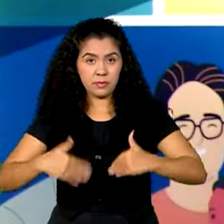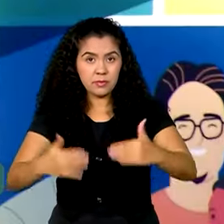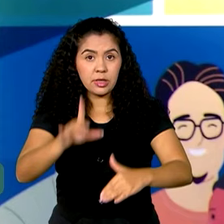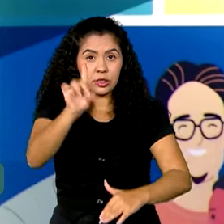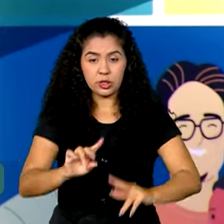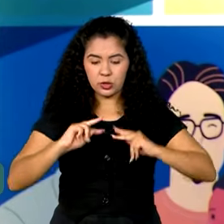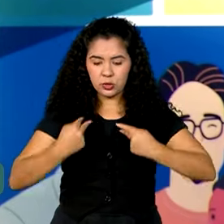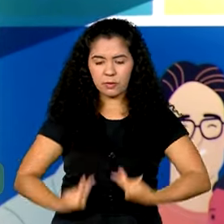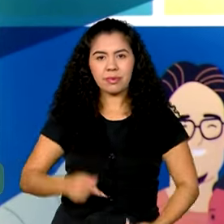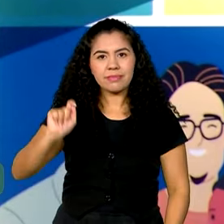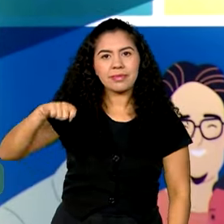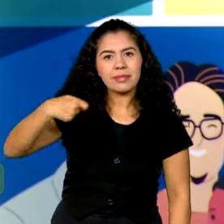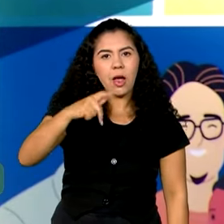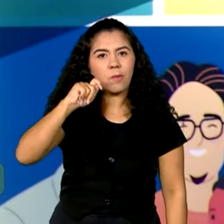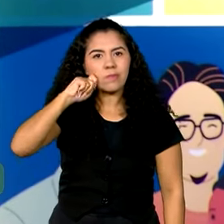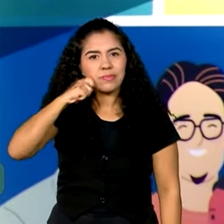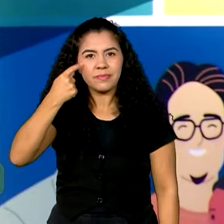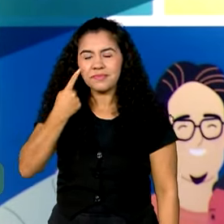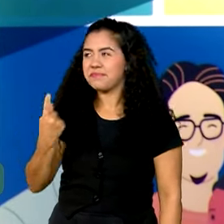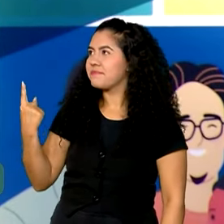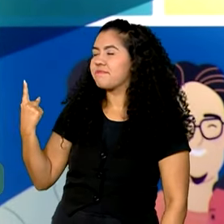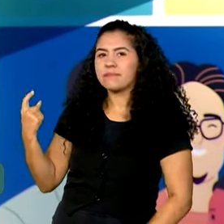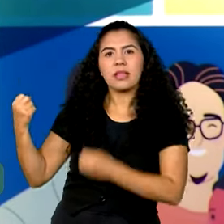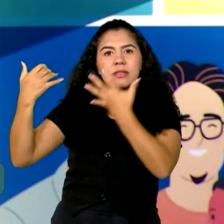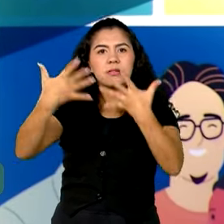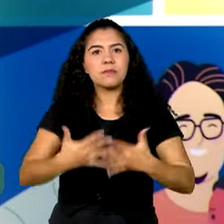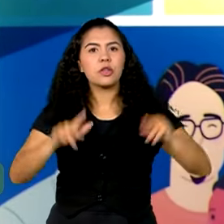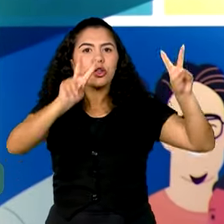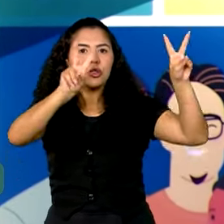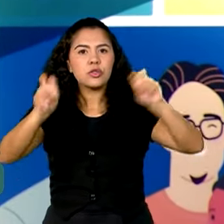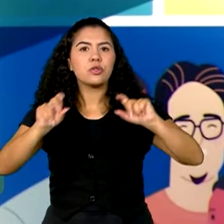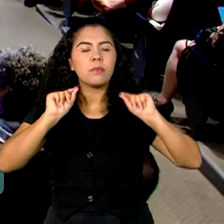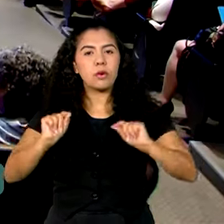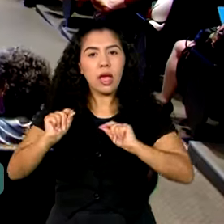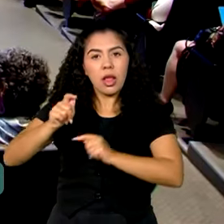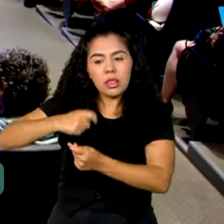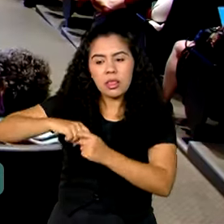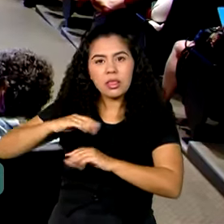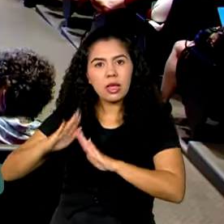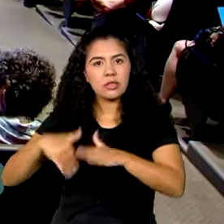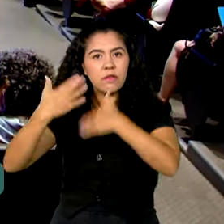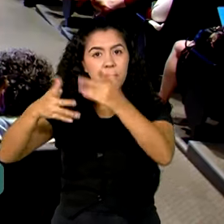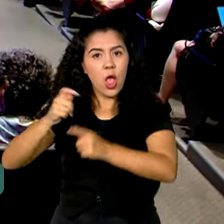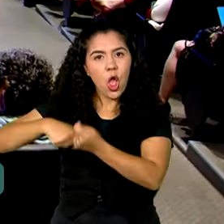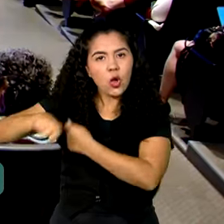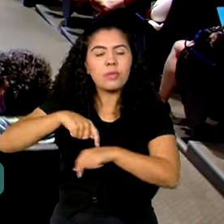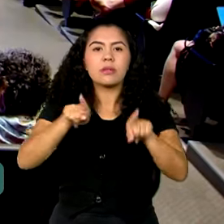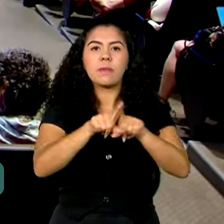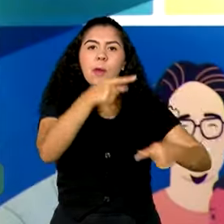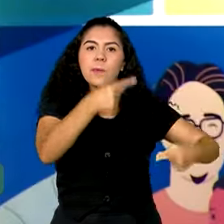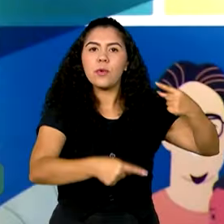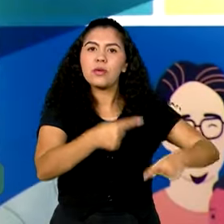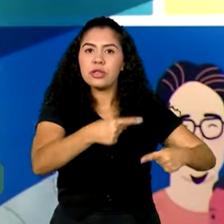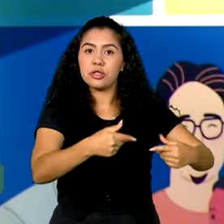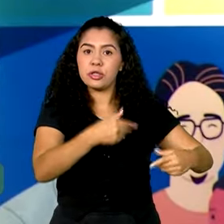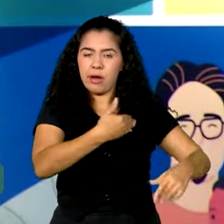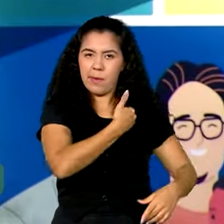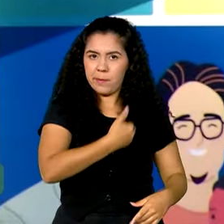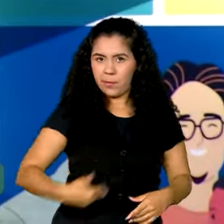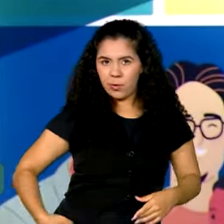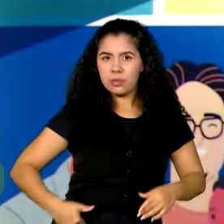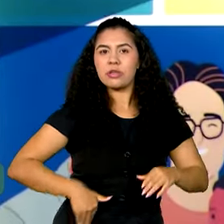Almeida, destacou a relação entre o desenvolvimento econômico e as políticas públicas de inclusão e de direitos humanos. Não